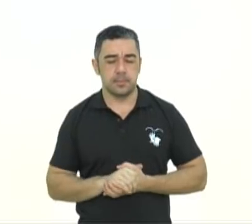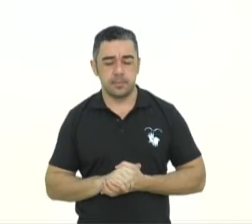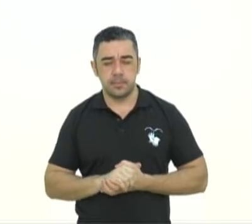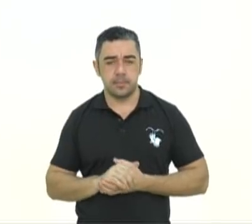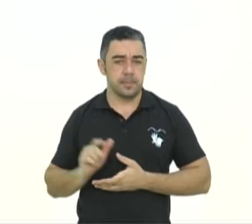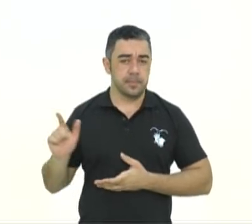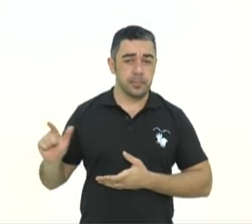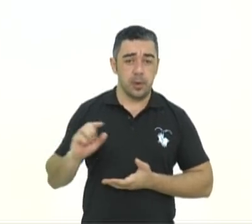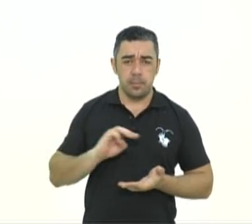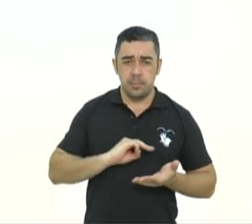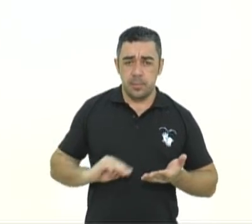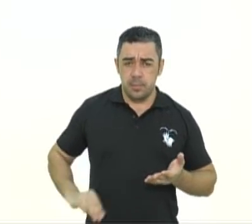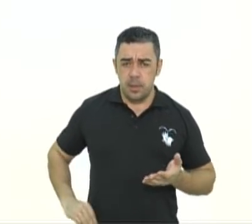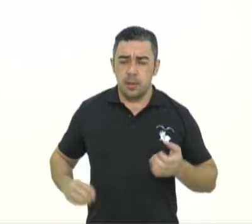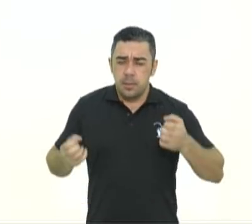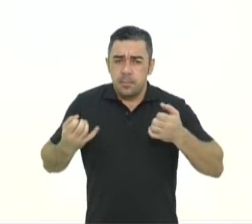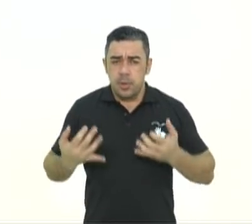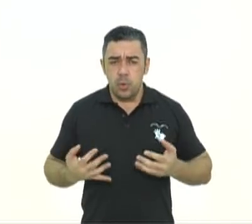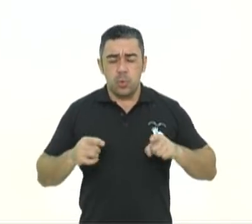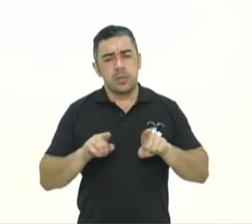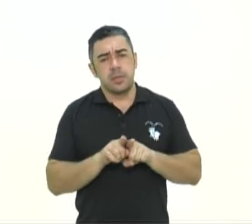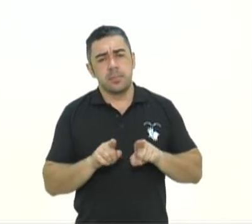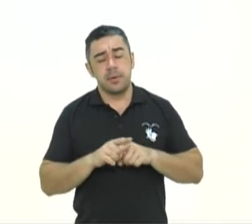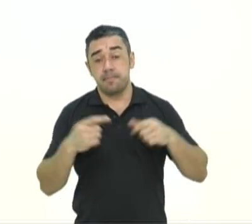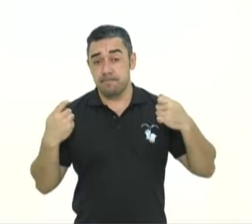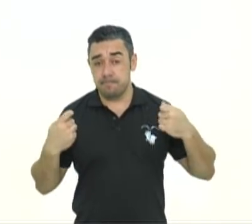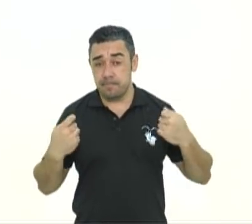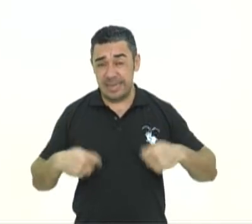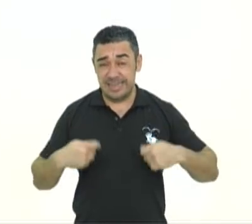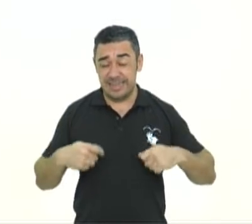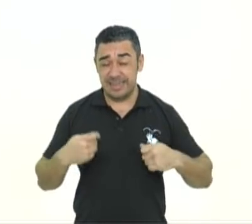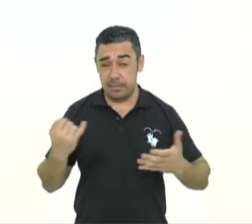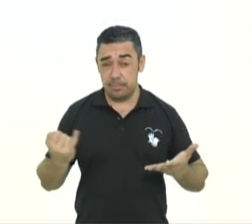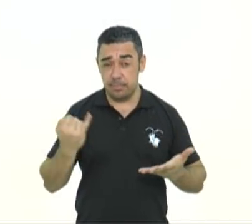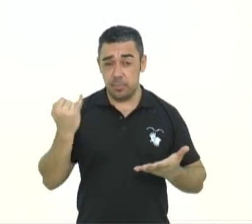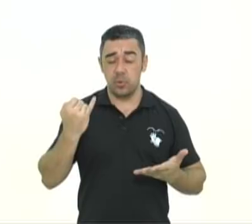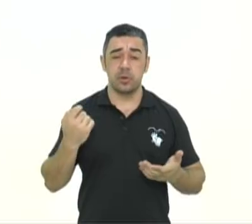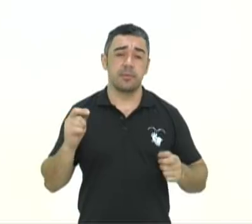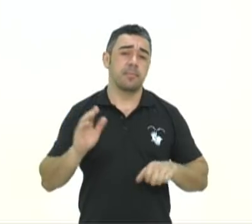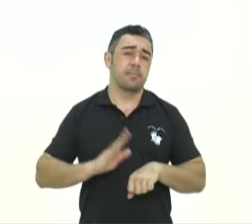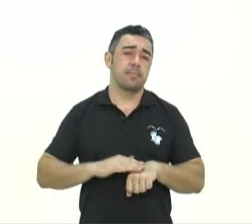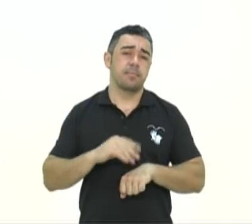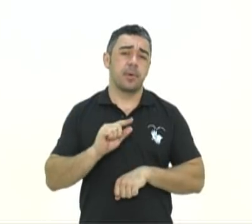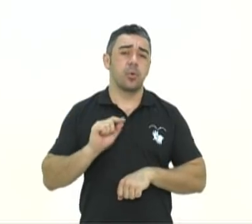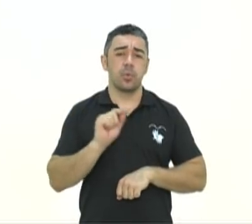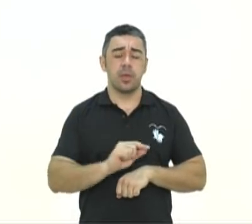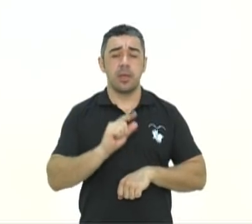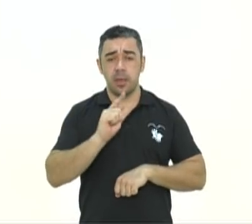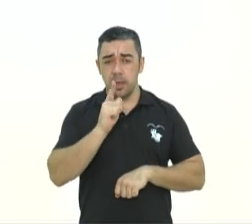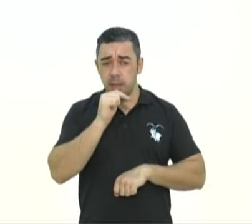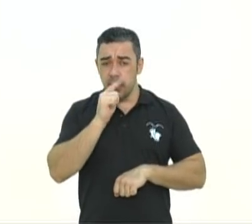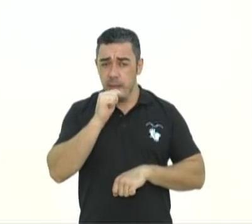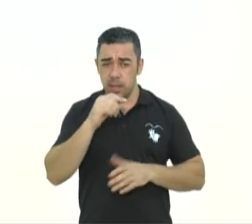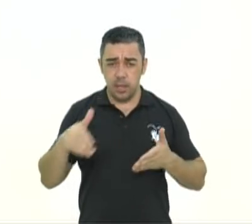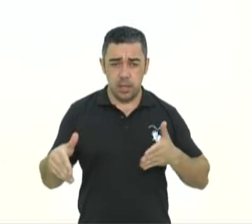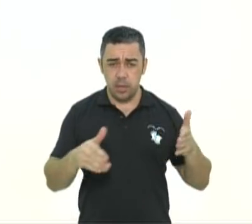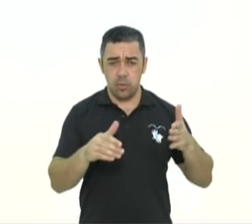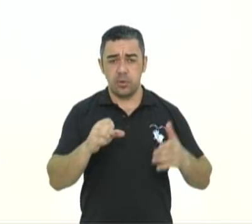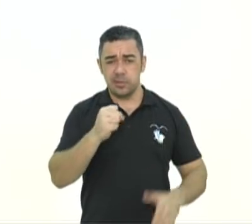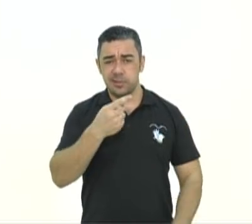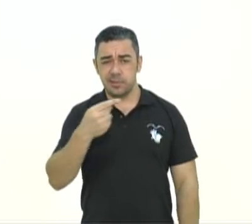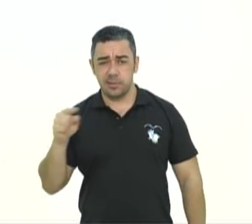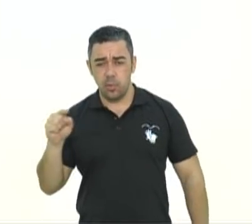Ele acrescentou que também é determinante revitalizar o Rio São Francisco,